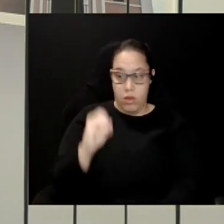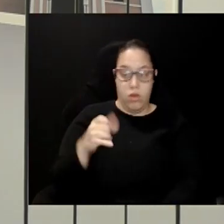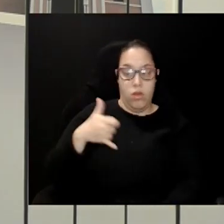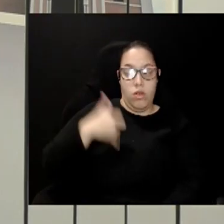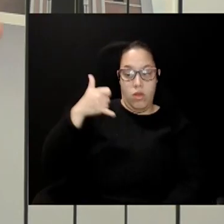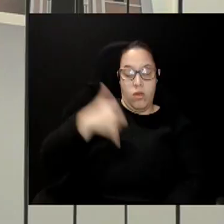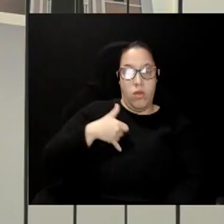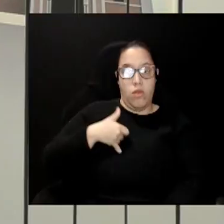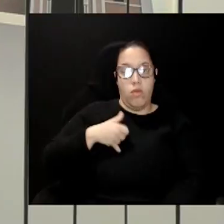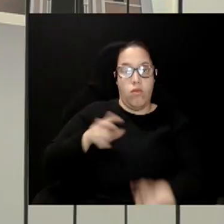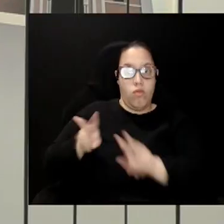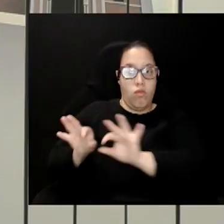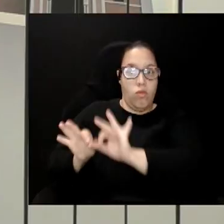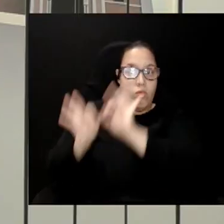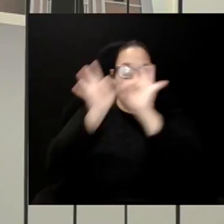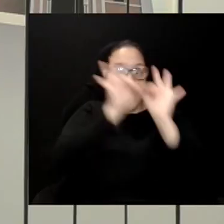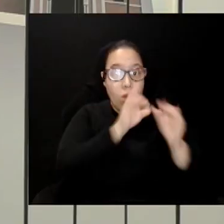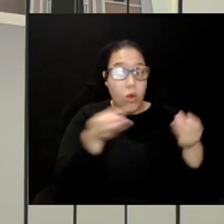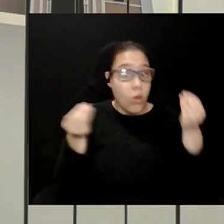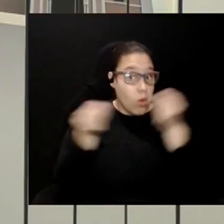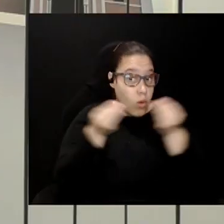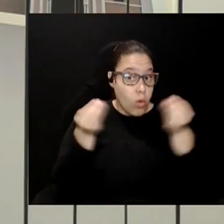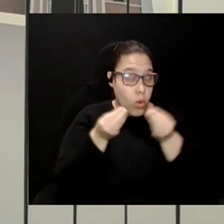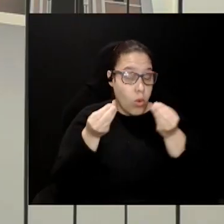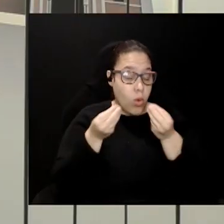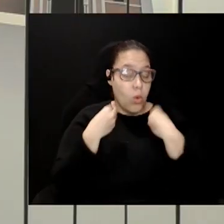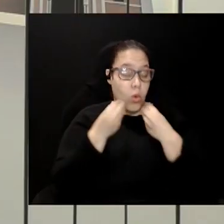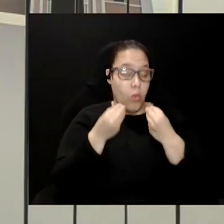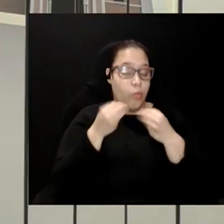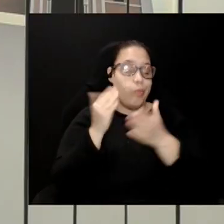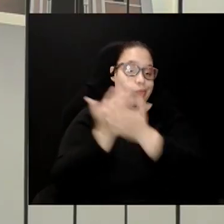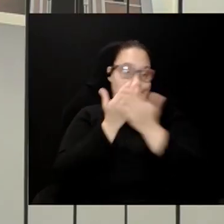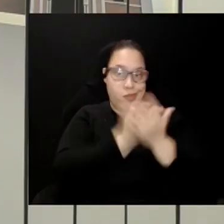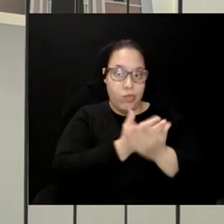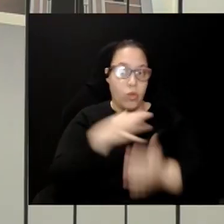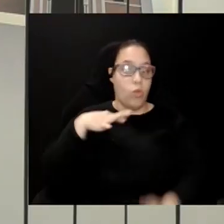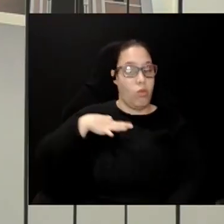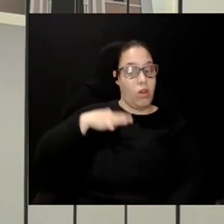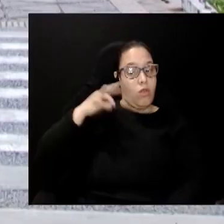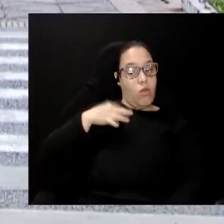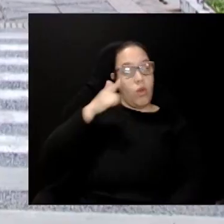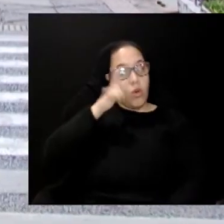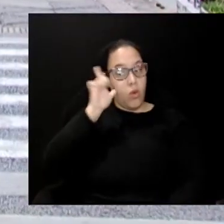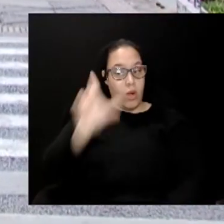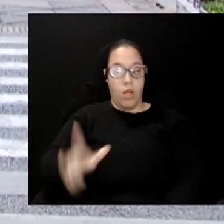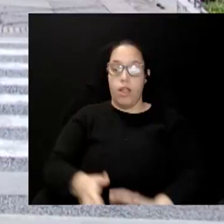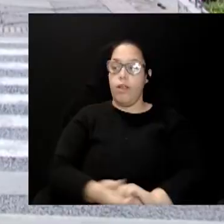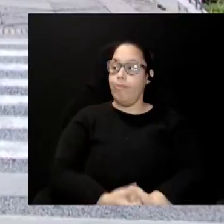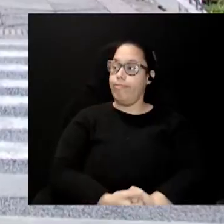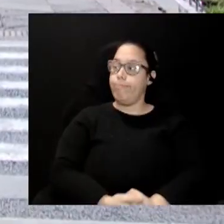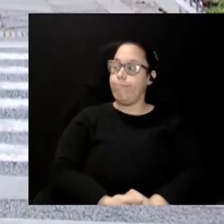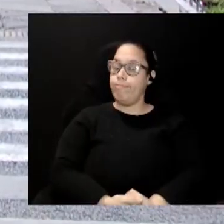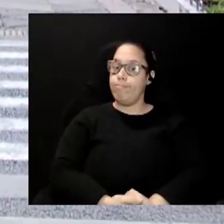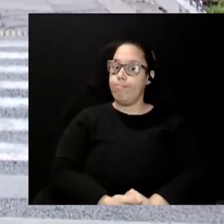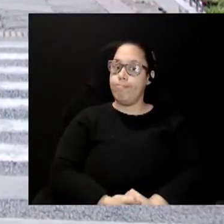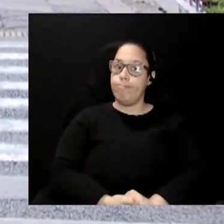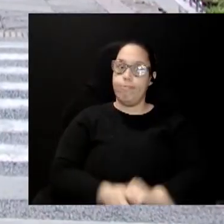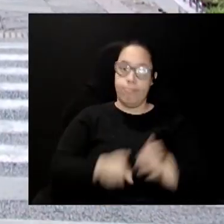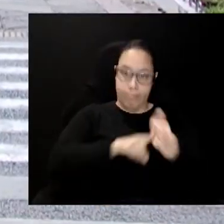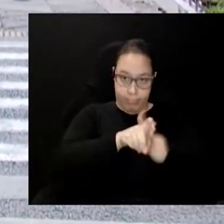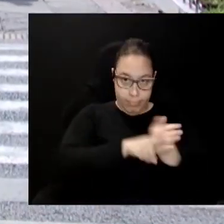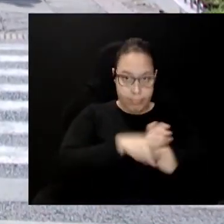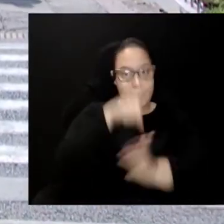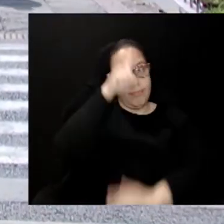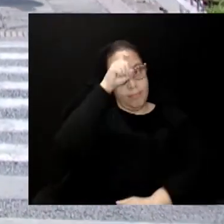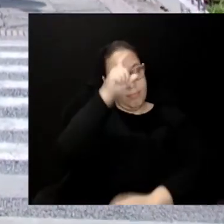reportagem como funciona o estudo e como ser voluntário. O Centro de Pesquisa do Hospital PUC